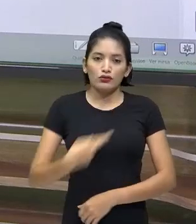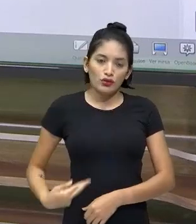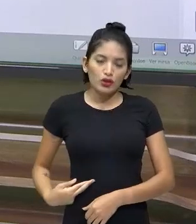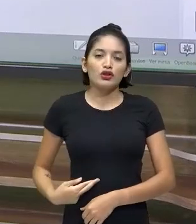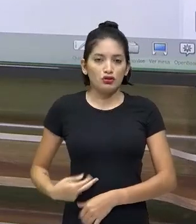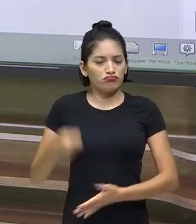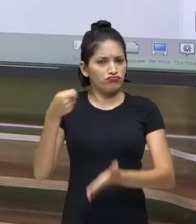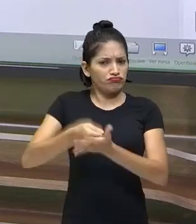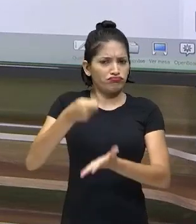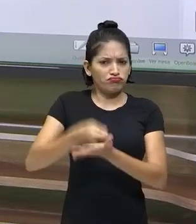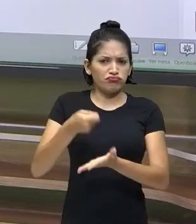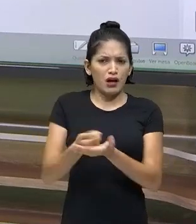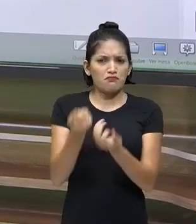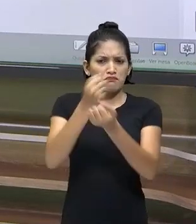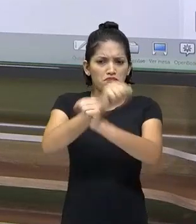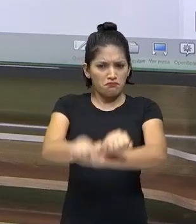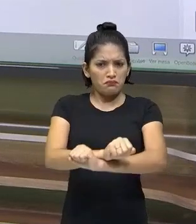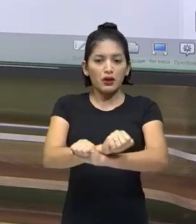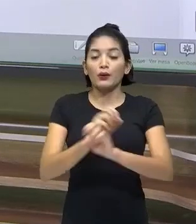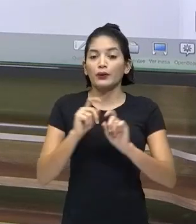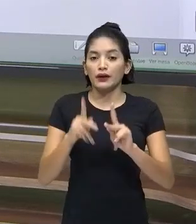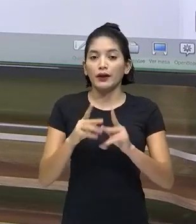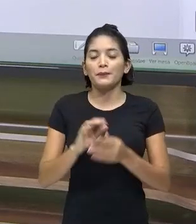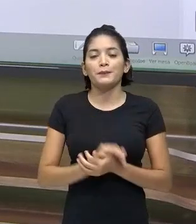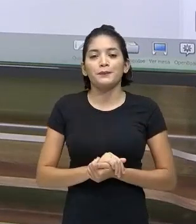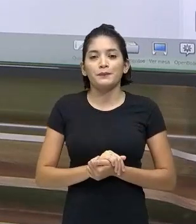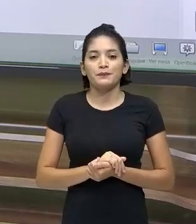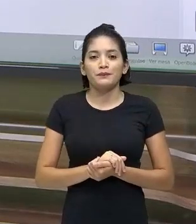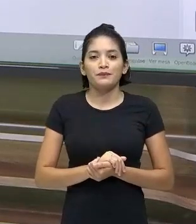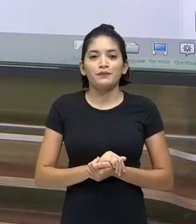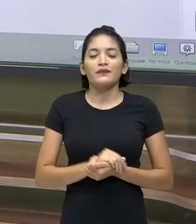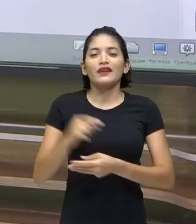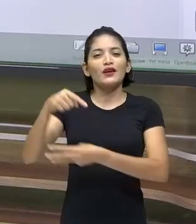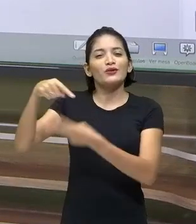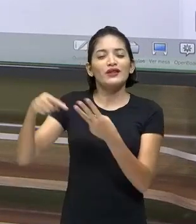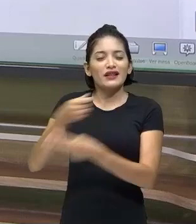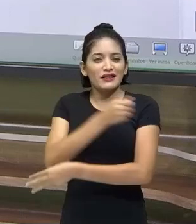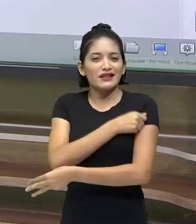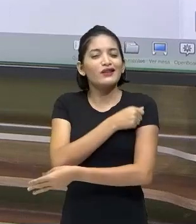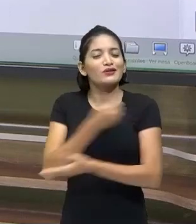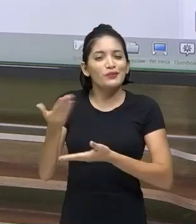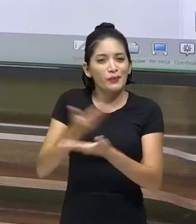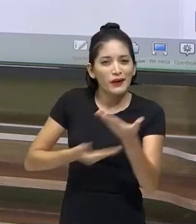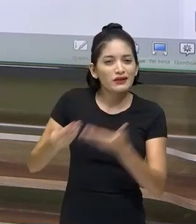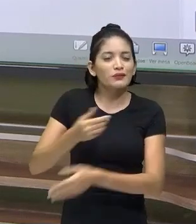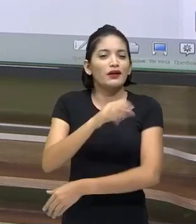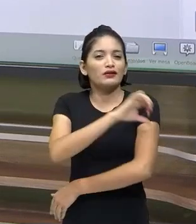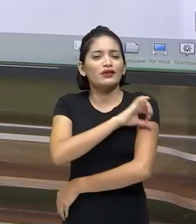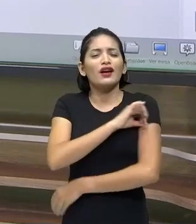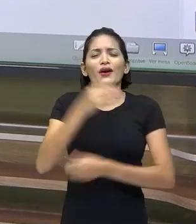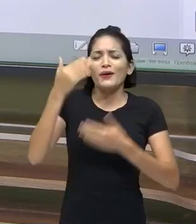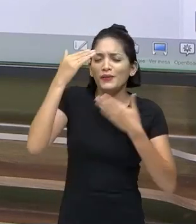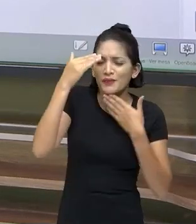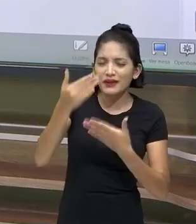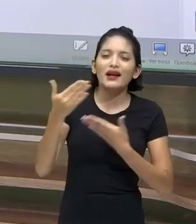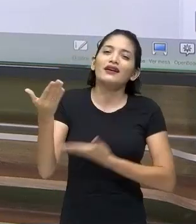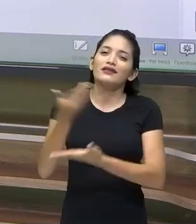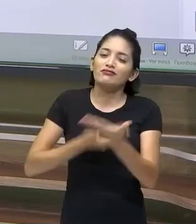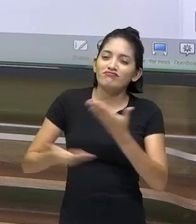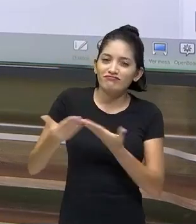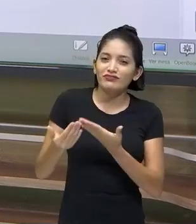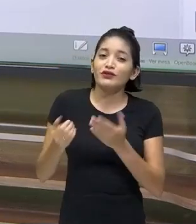totalitário, opressor nesse momento, tá bom? Então, meu querido trio participante aí do 9º ano, muito obrigada por estarem